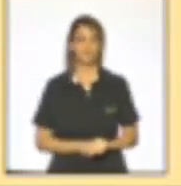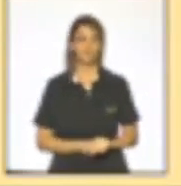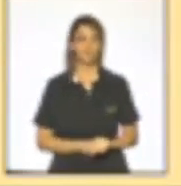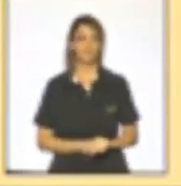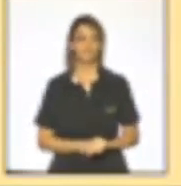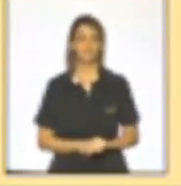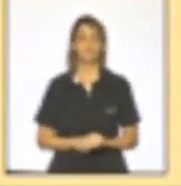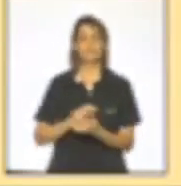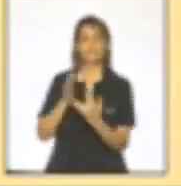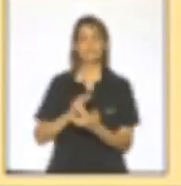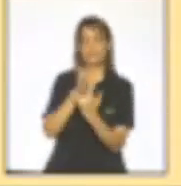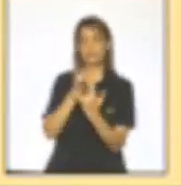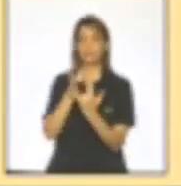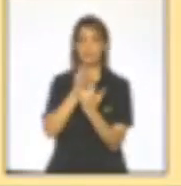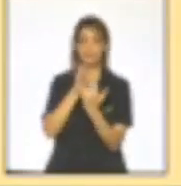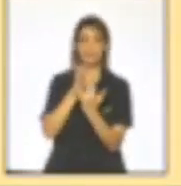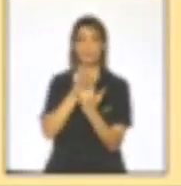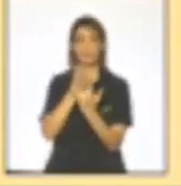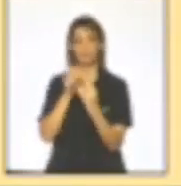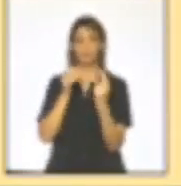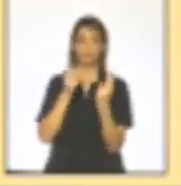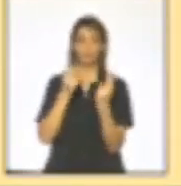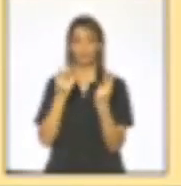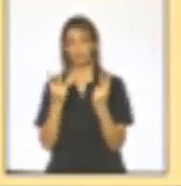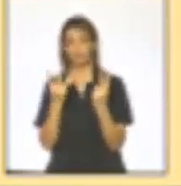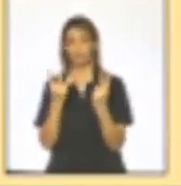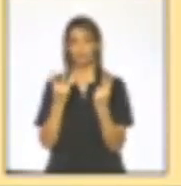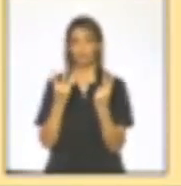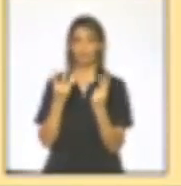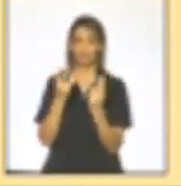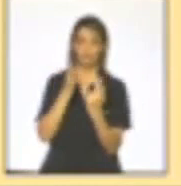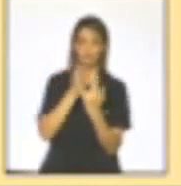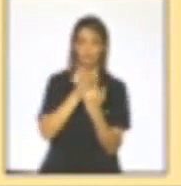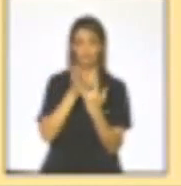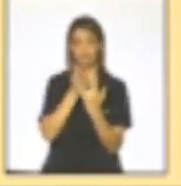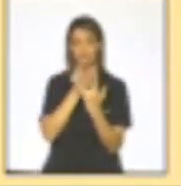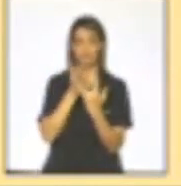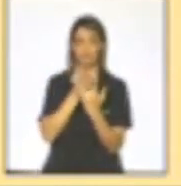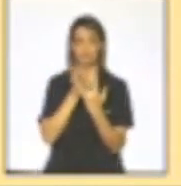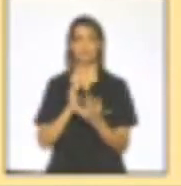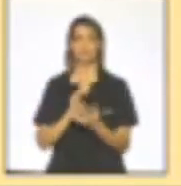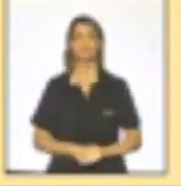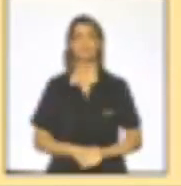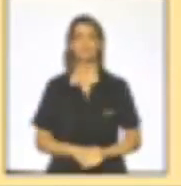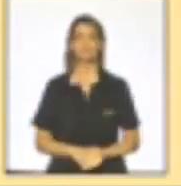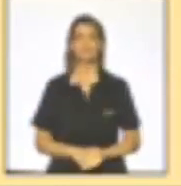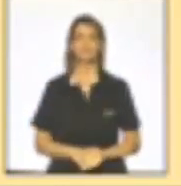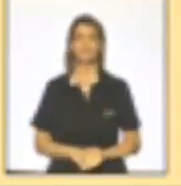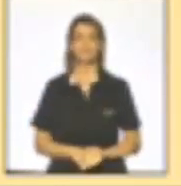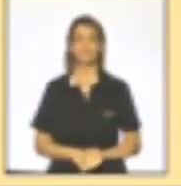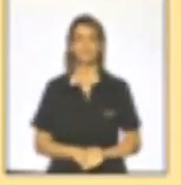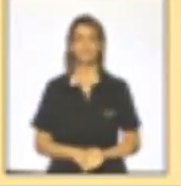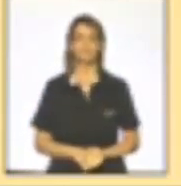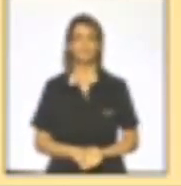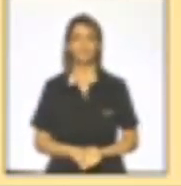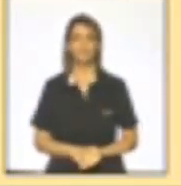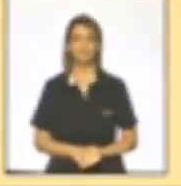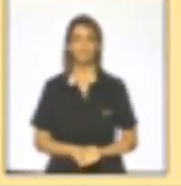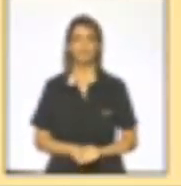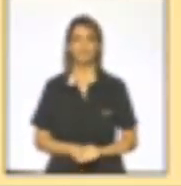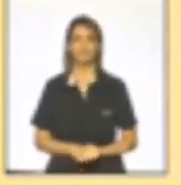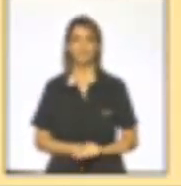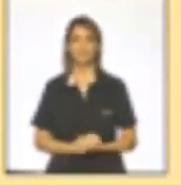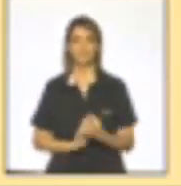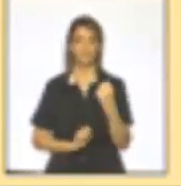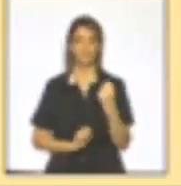Isso. Separar de dois em dois. Opa, não ativou a caneta, o lápis, né? Tá lá. Separo de